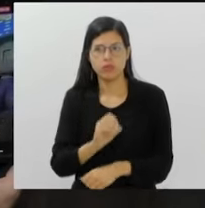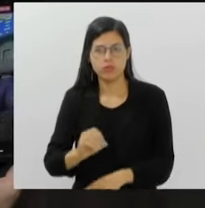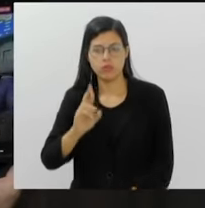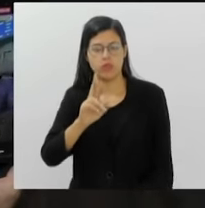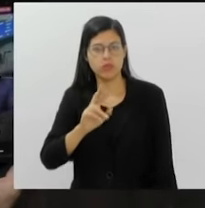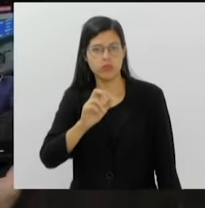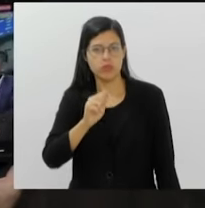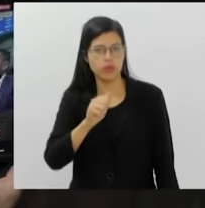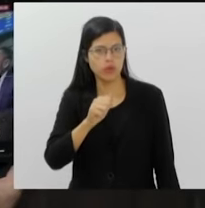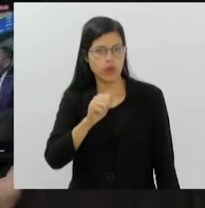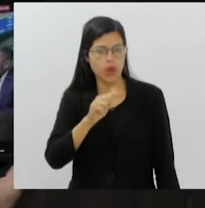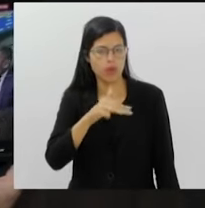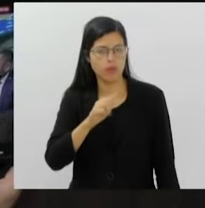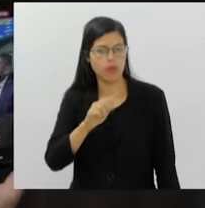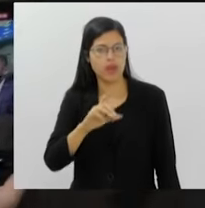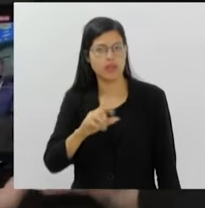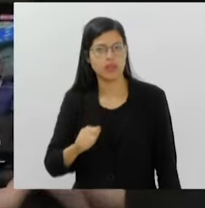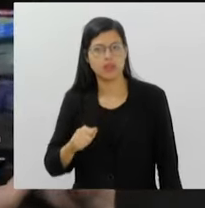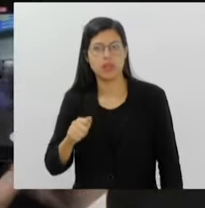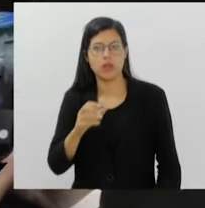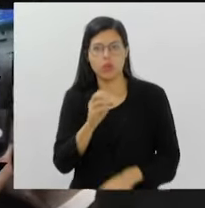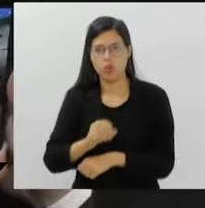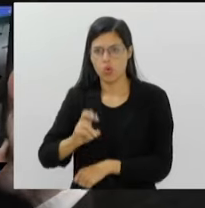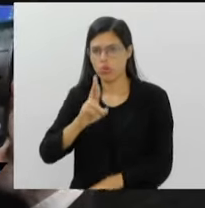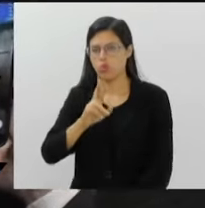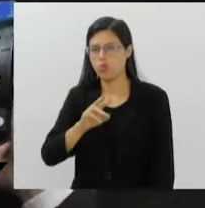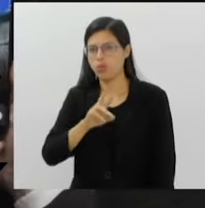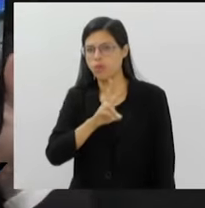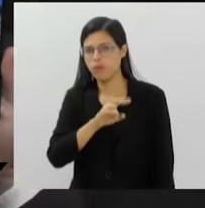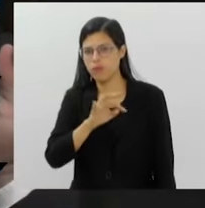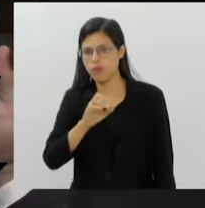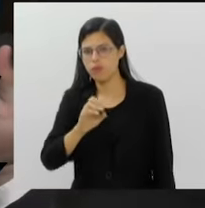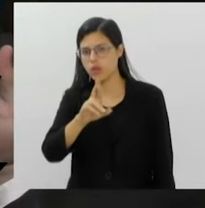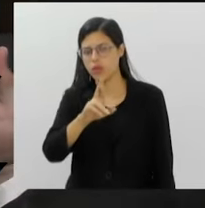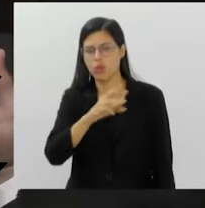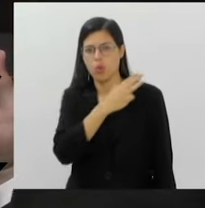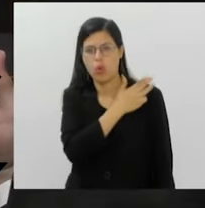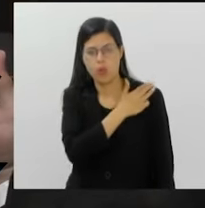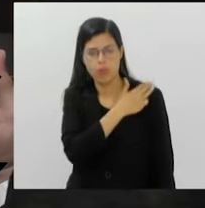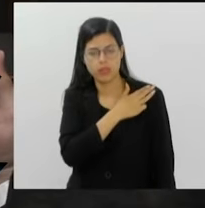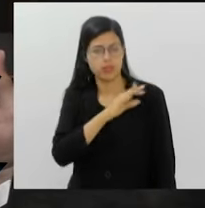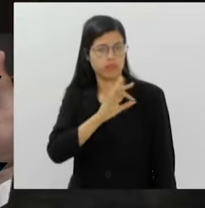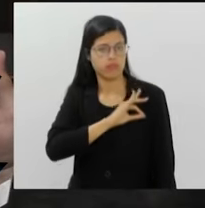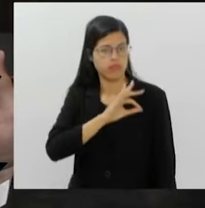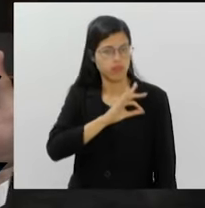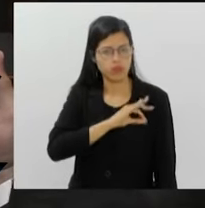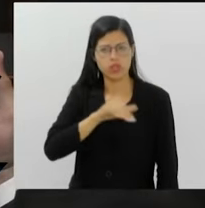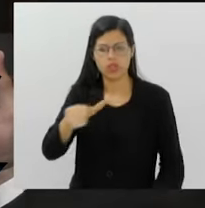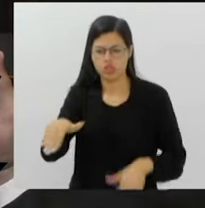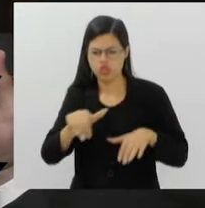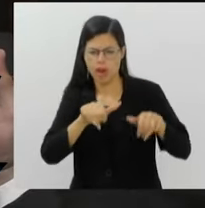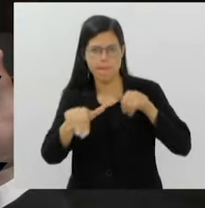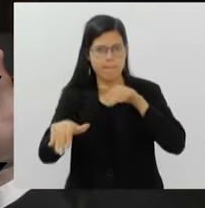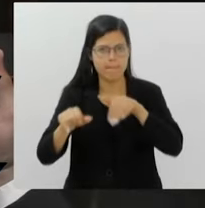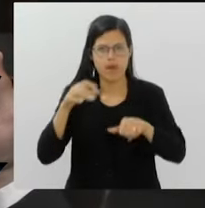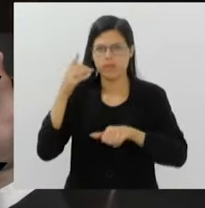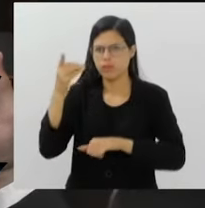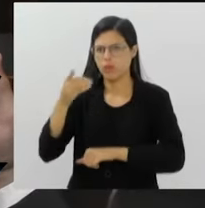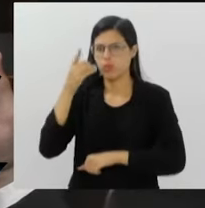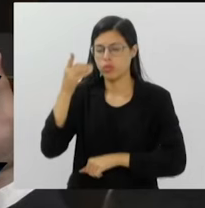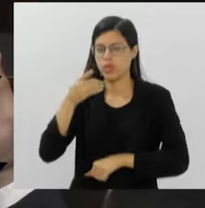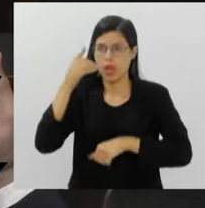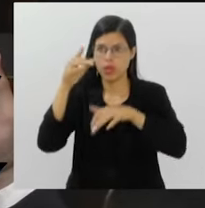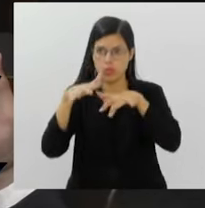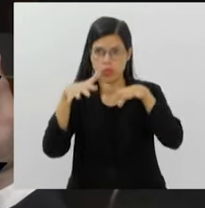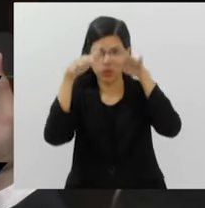superintendente do Estado do Rio, de levar doutor Vitor para a mesa, de levar o comandante da Polícia, de chamar os deputados, de chamar o Supremo